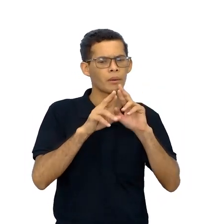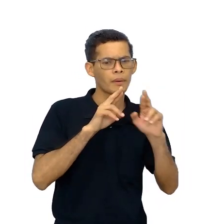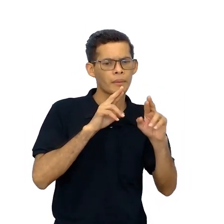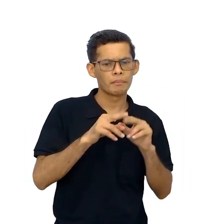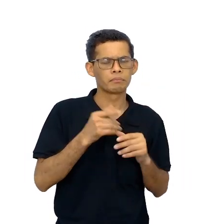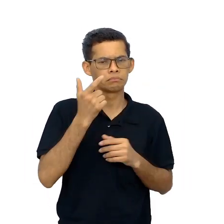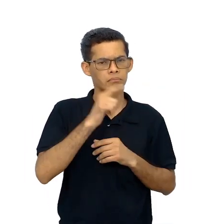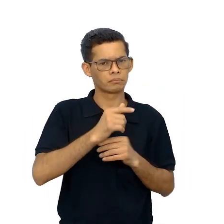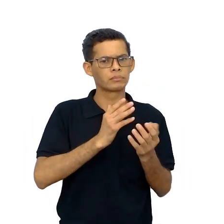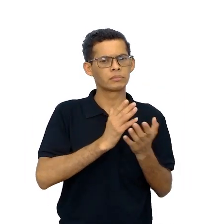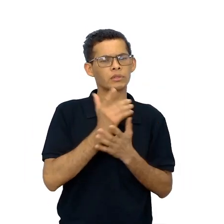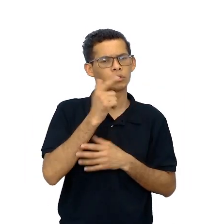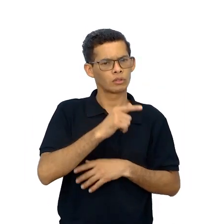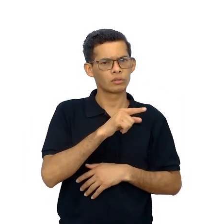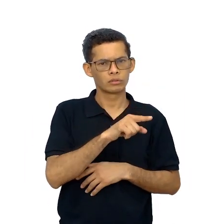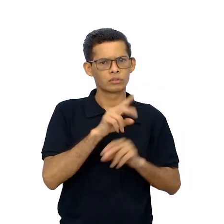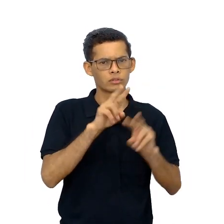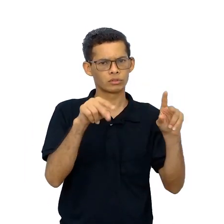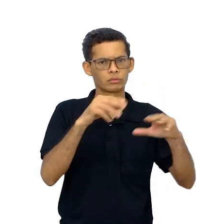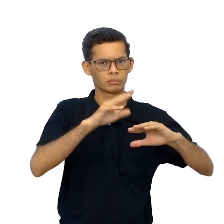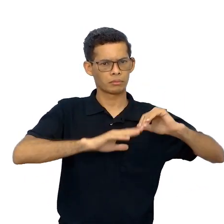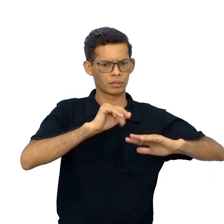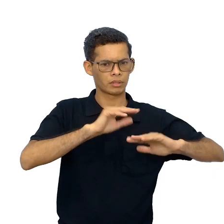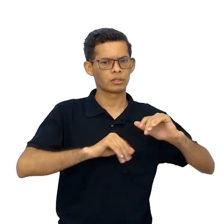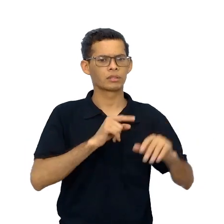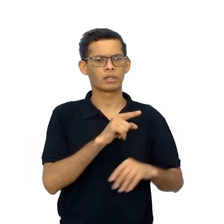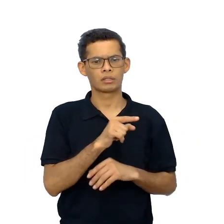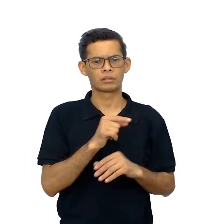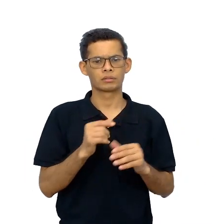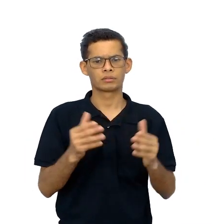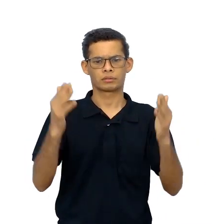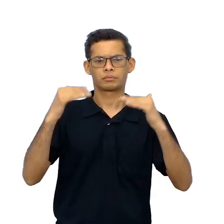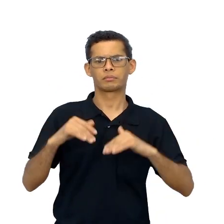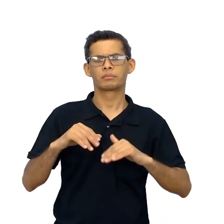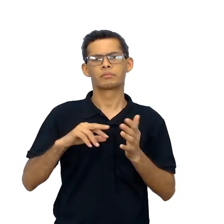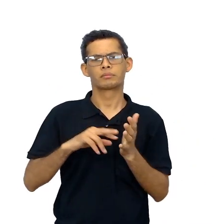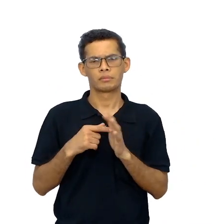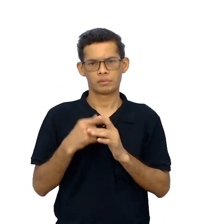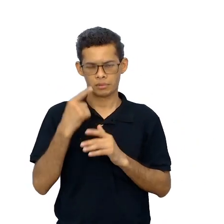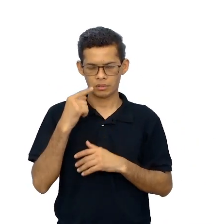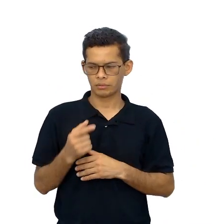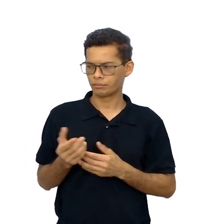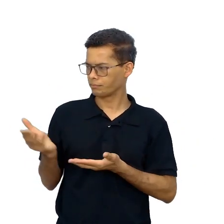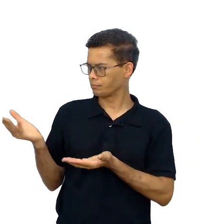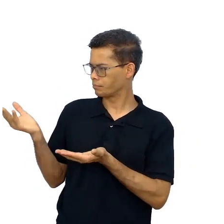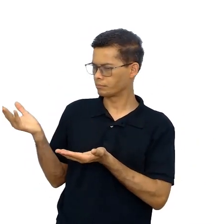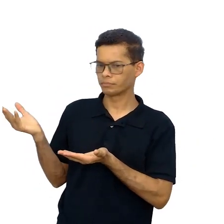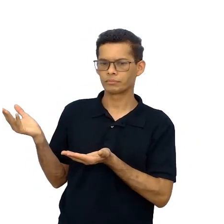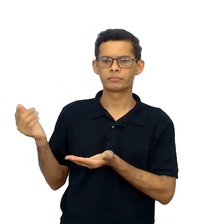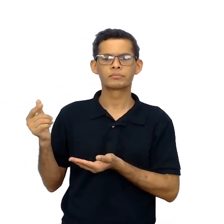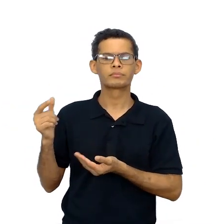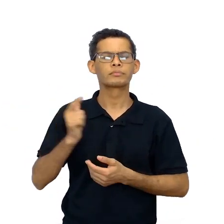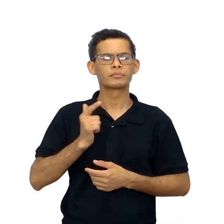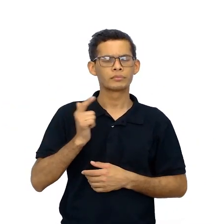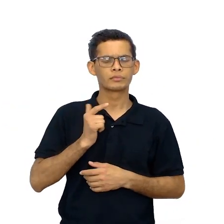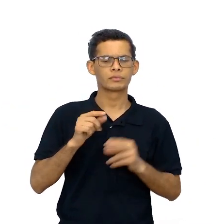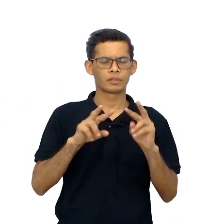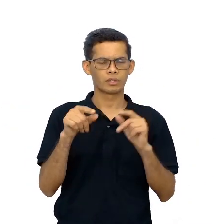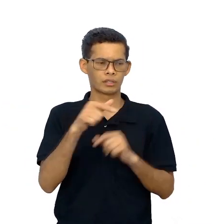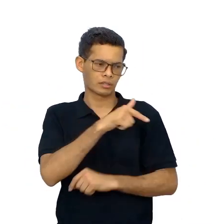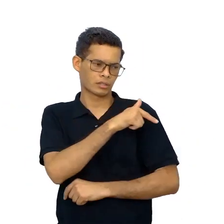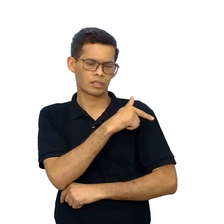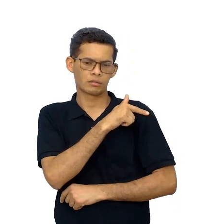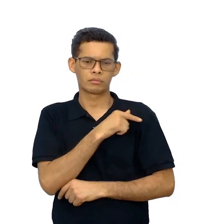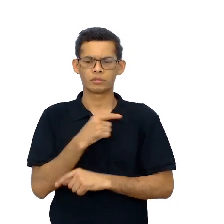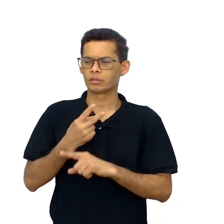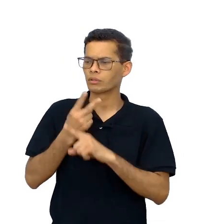acertaram a atividade referente a essa habilidade. Aqui, eu tenho uma outra do sétimo ano, que eu fui buscar o resultado